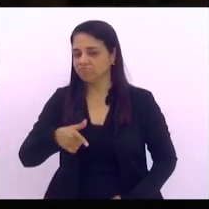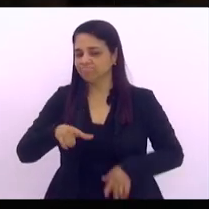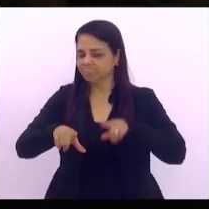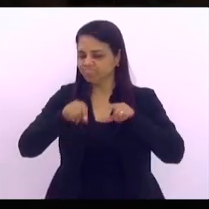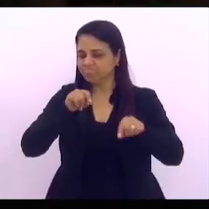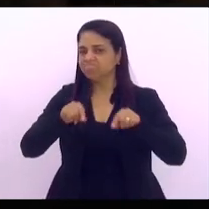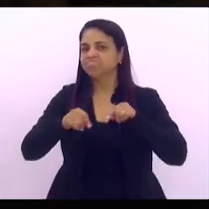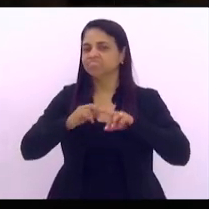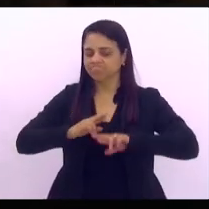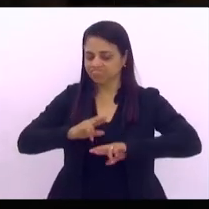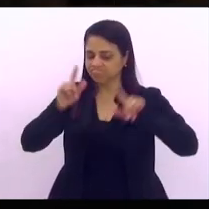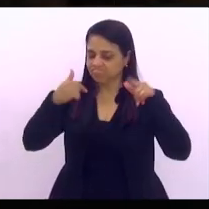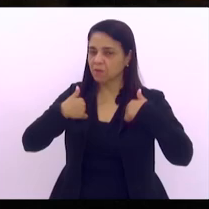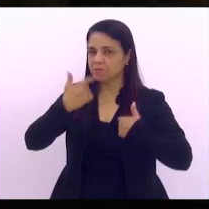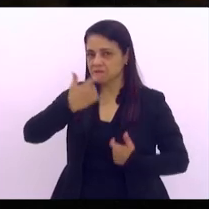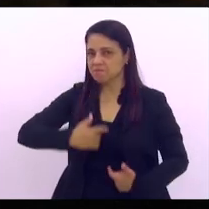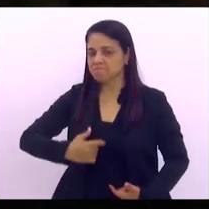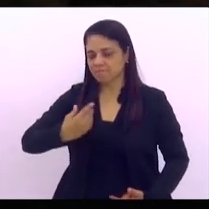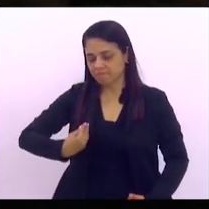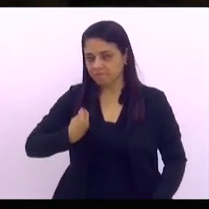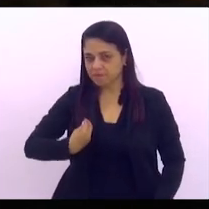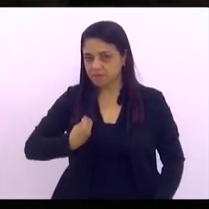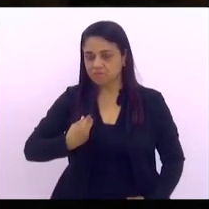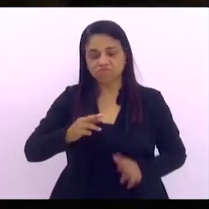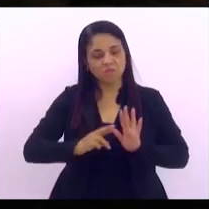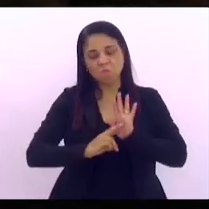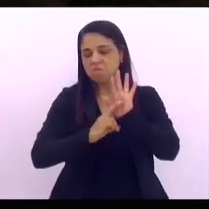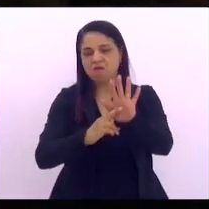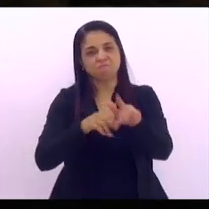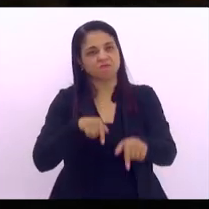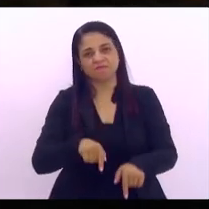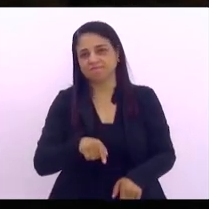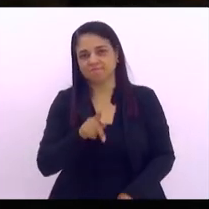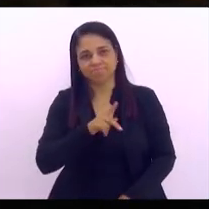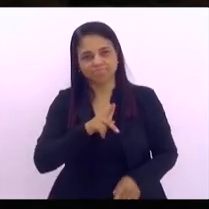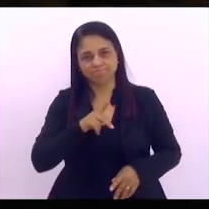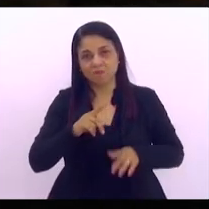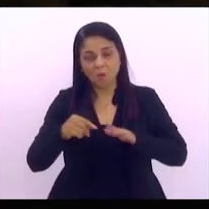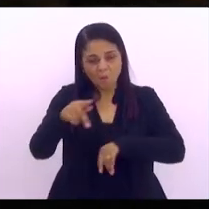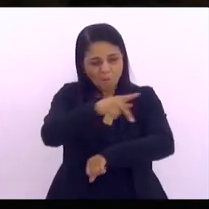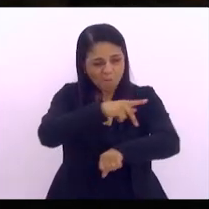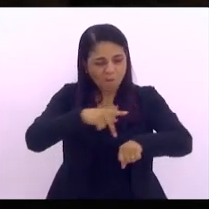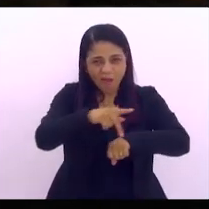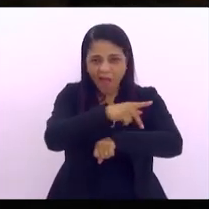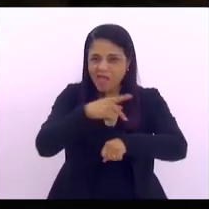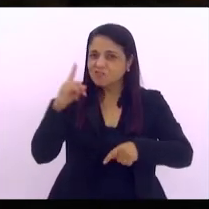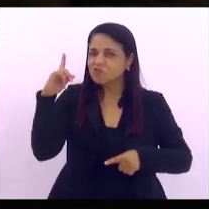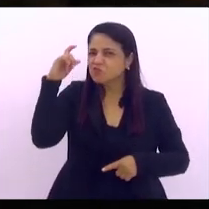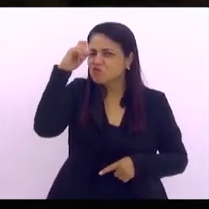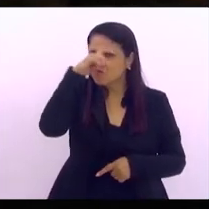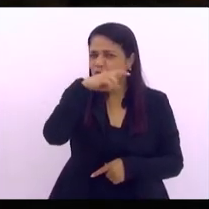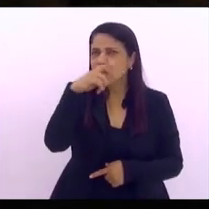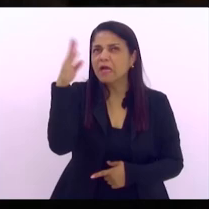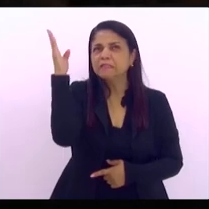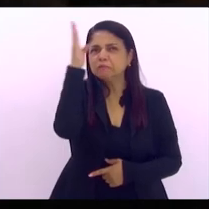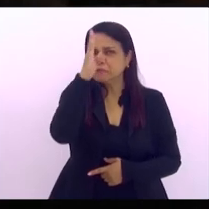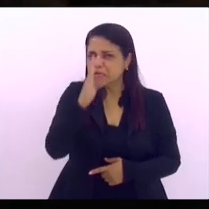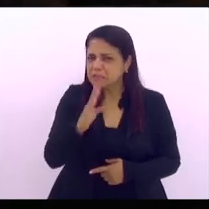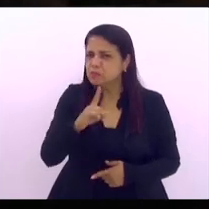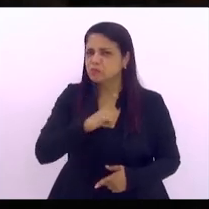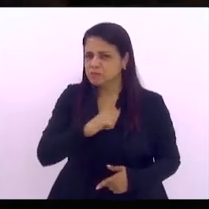discernir da minha vida. E esse também não me representa. Um país com tantas dificuldades como nós